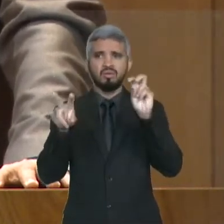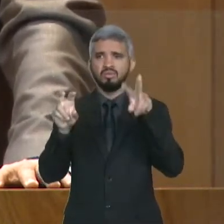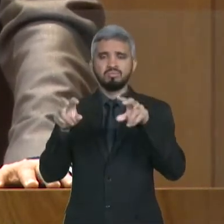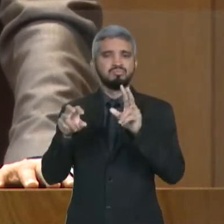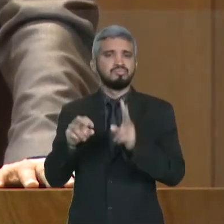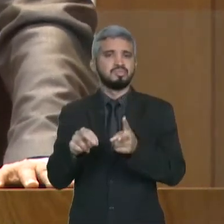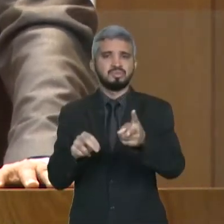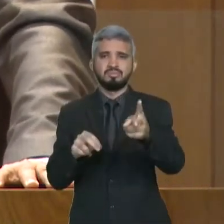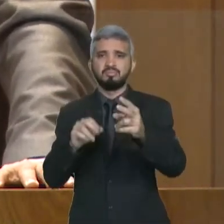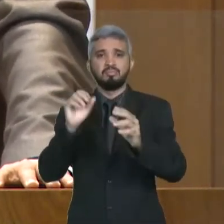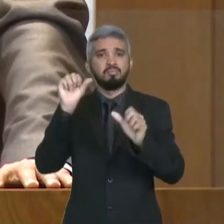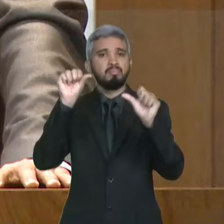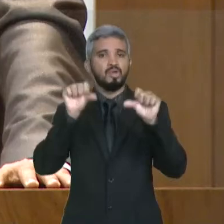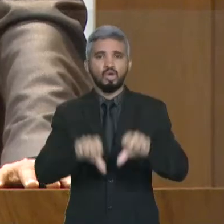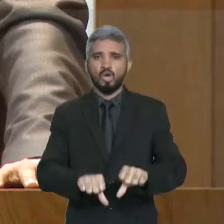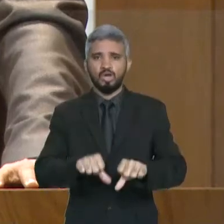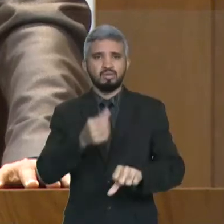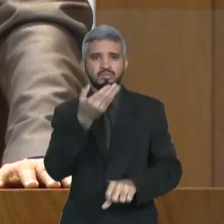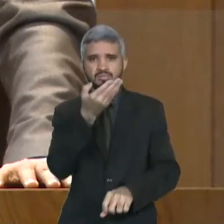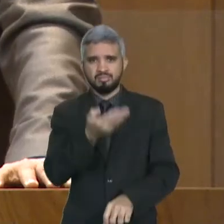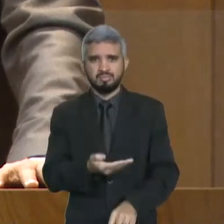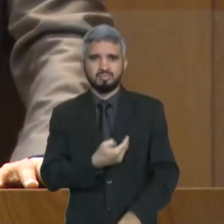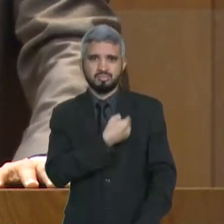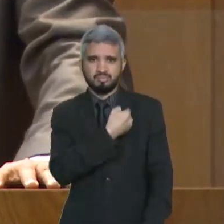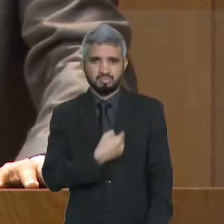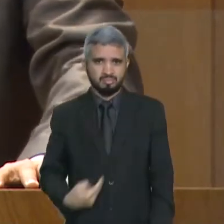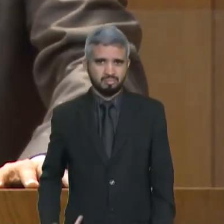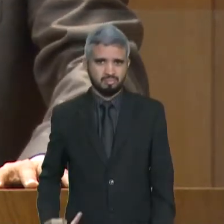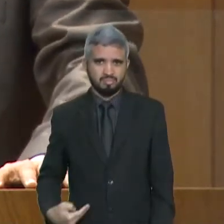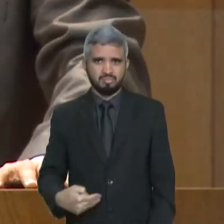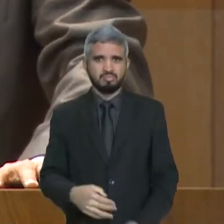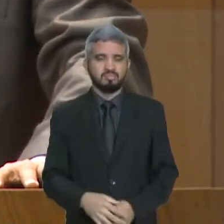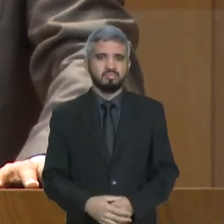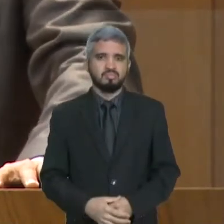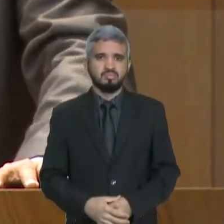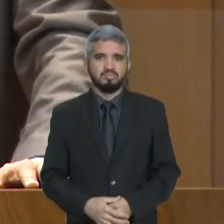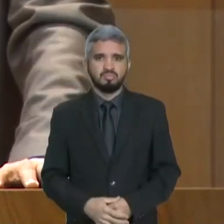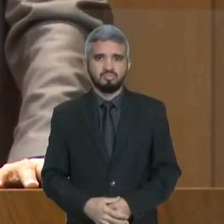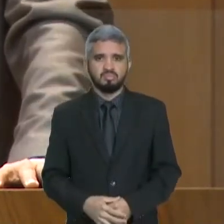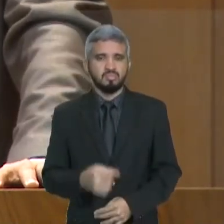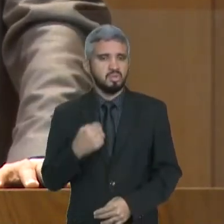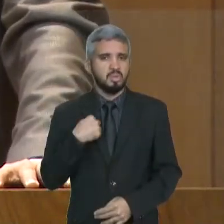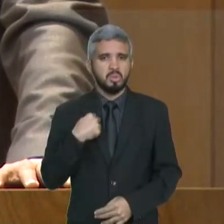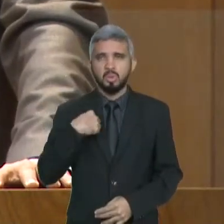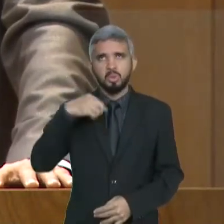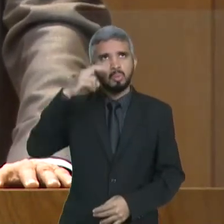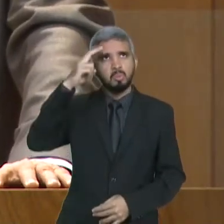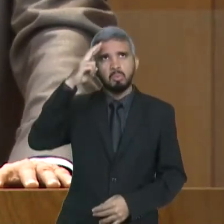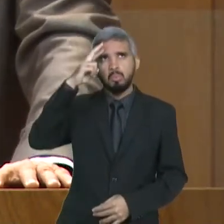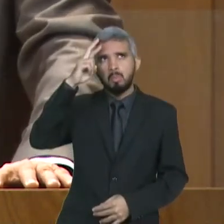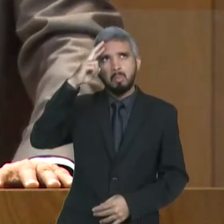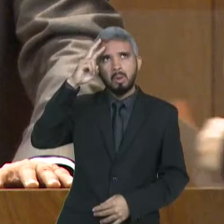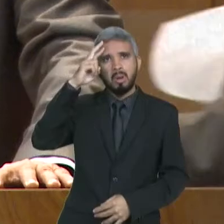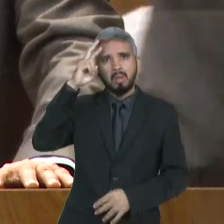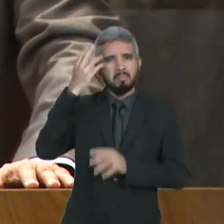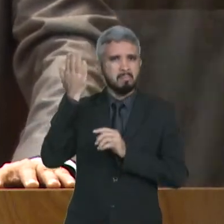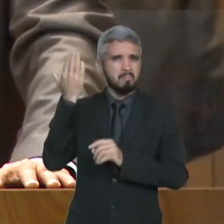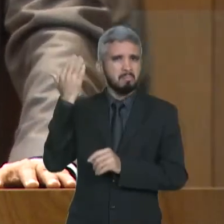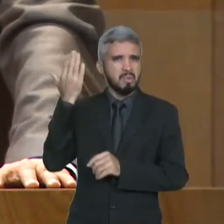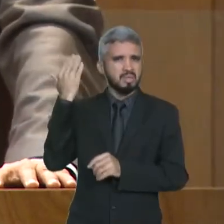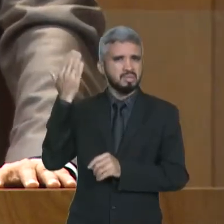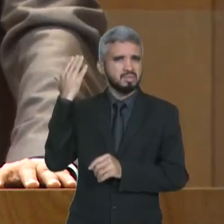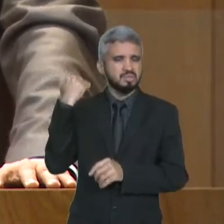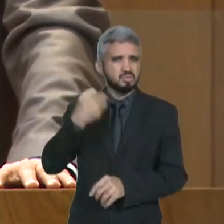resultados eu não lembro de um governo tão desastroso tão caótico tão sem